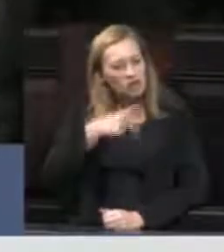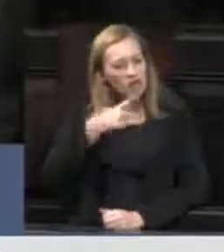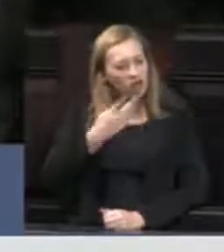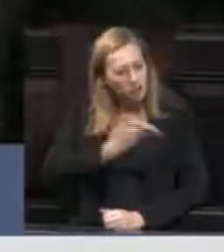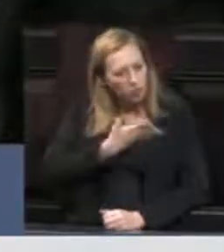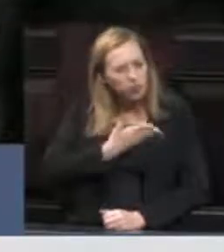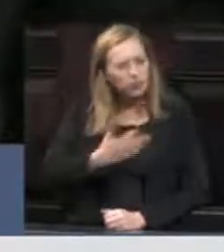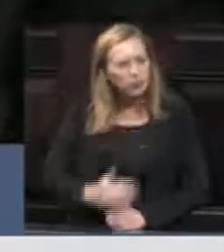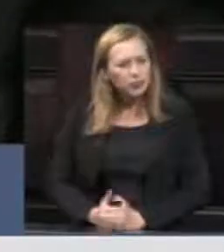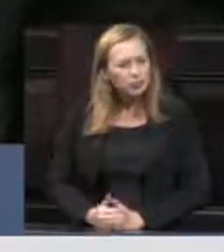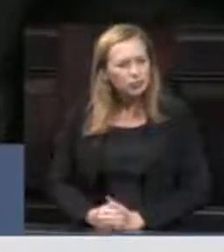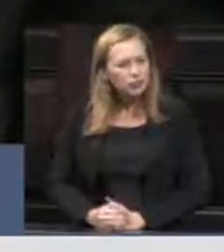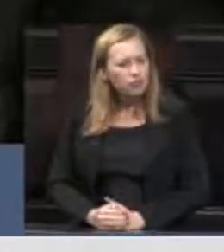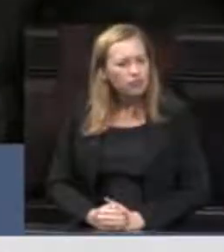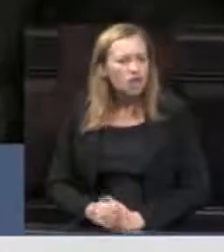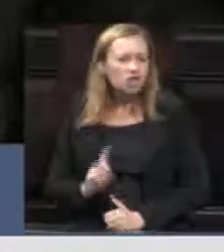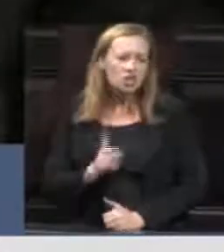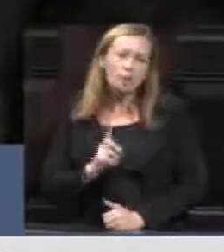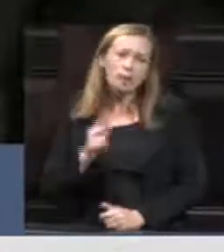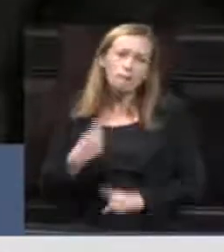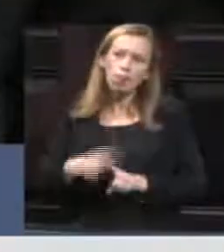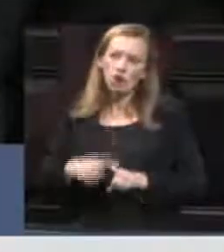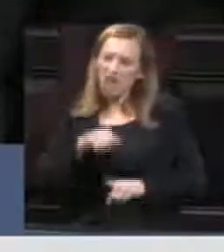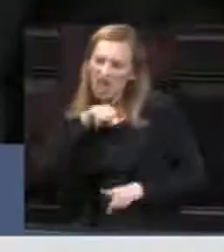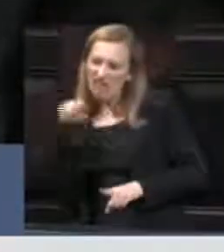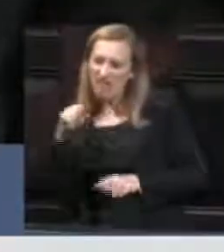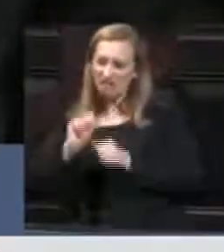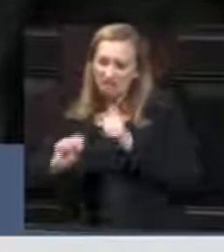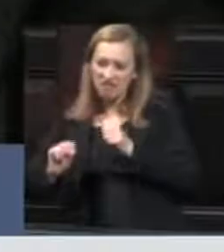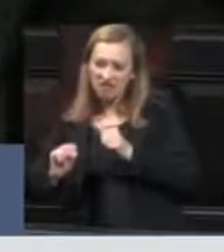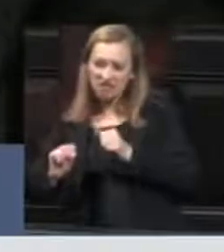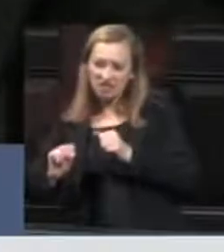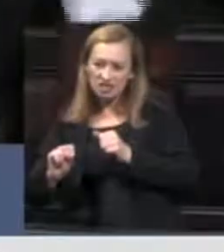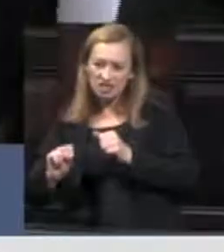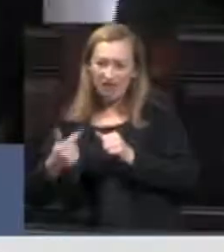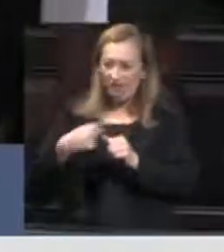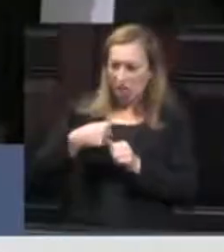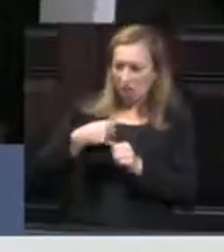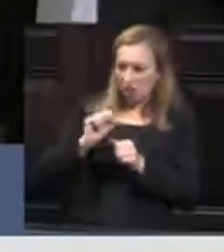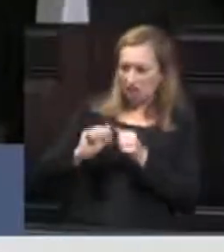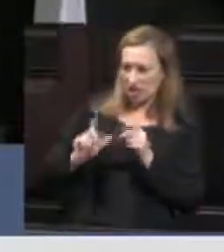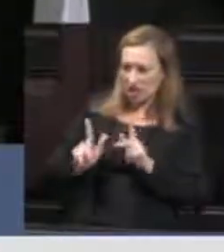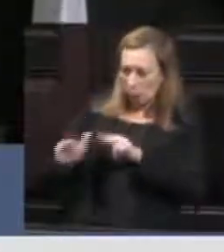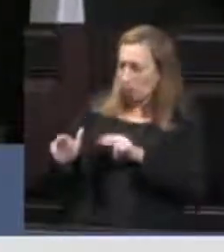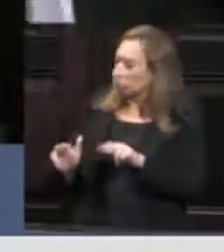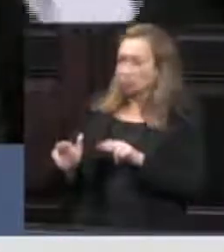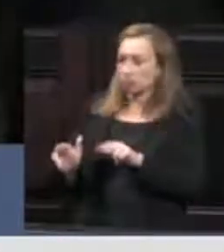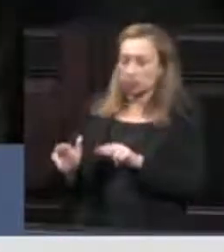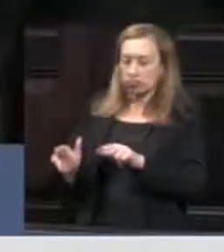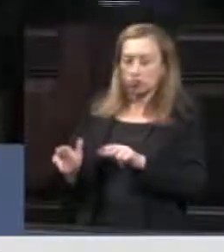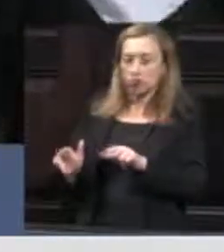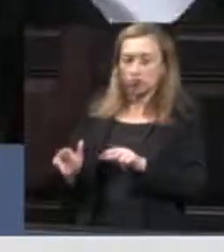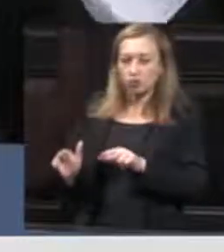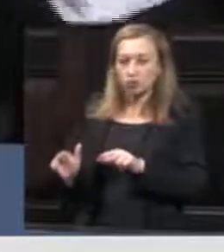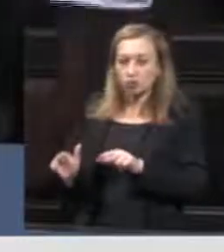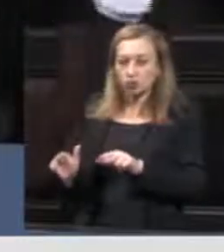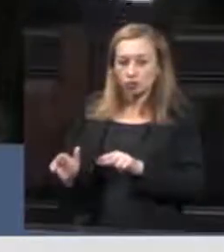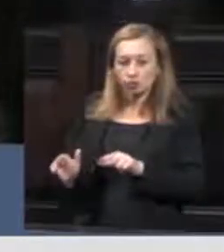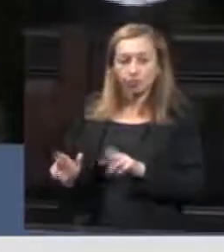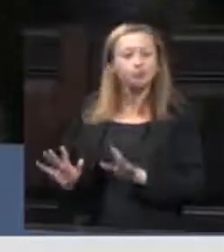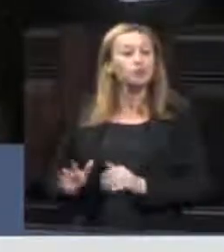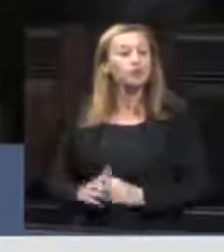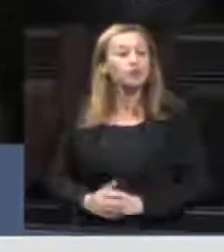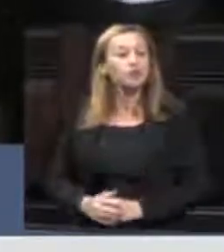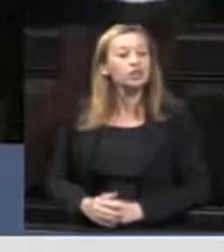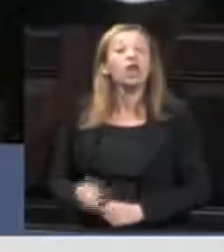Excelência que não é porque eles fazem que eu vou fazer e que nós devemos fazer. E nem eventualmente.